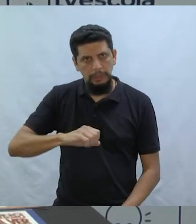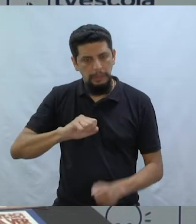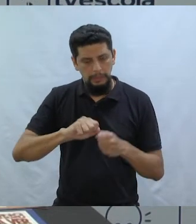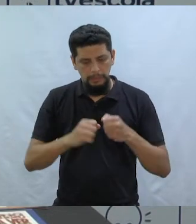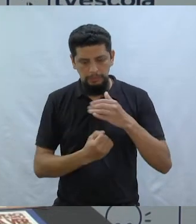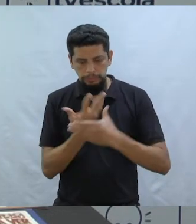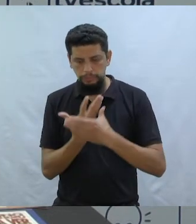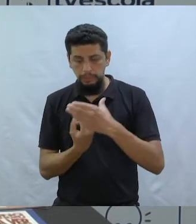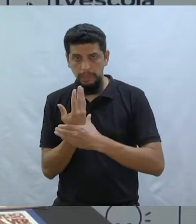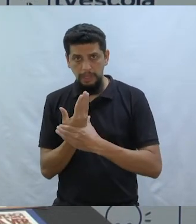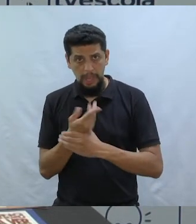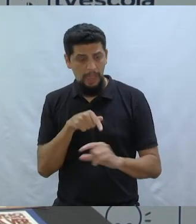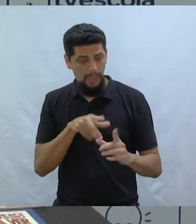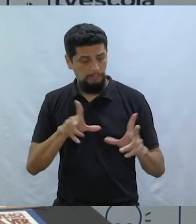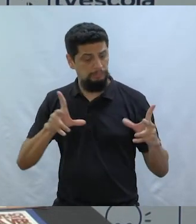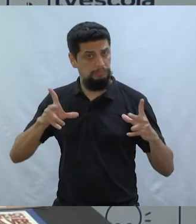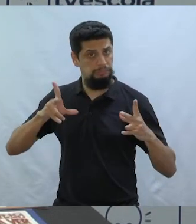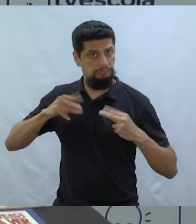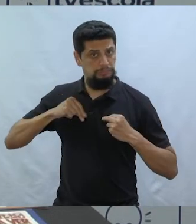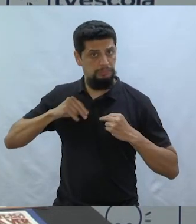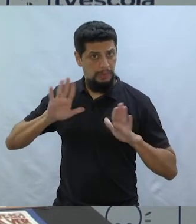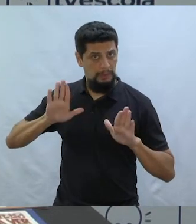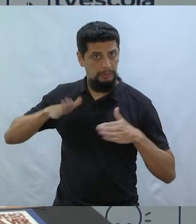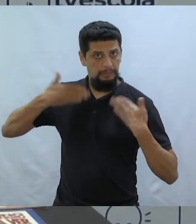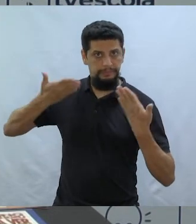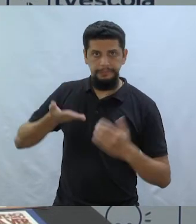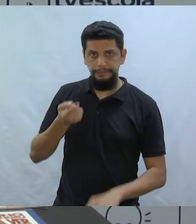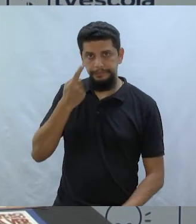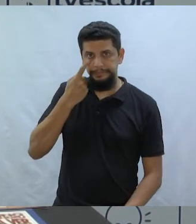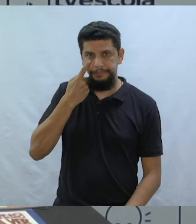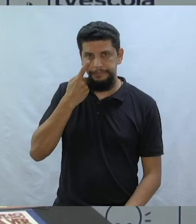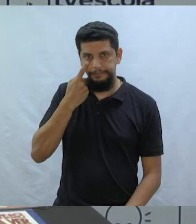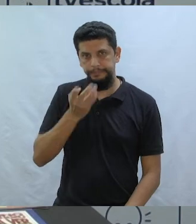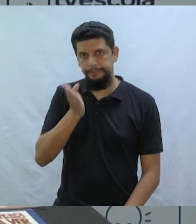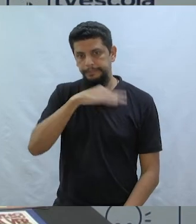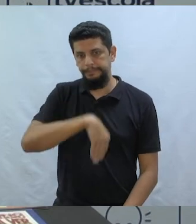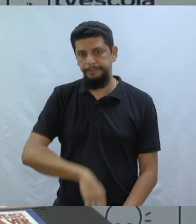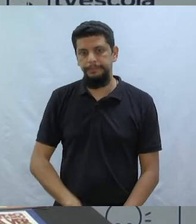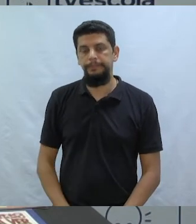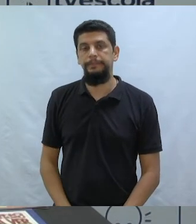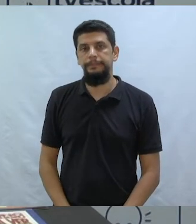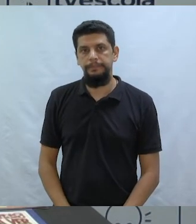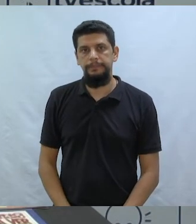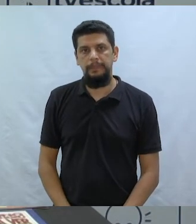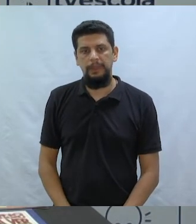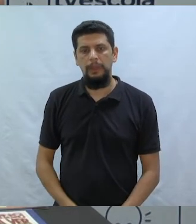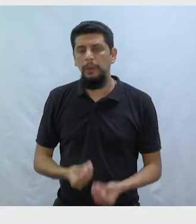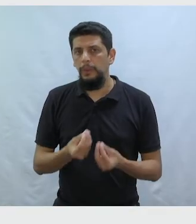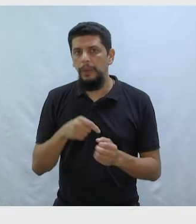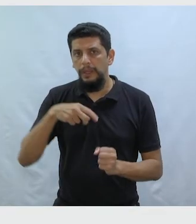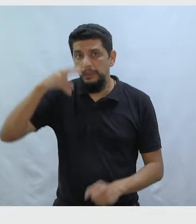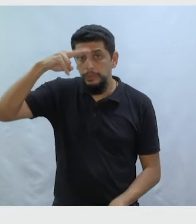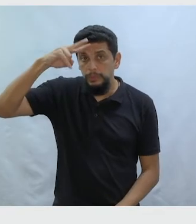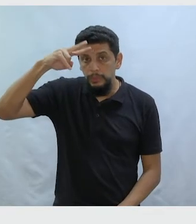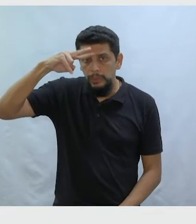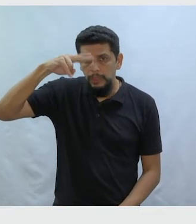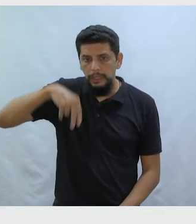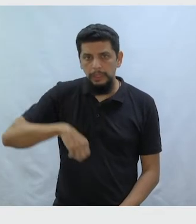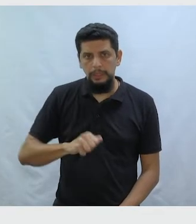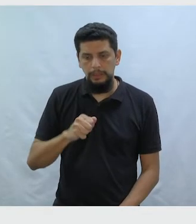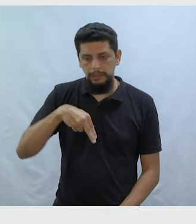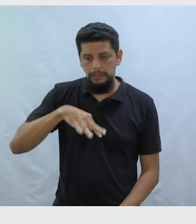aparecesse e o Pedrinho merece mesmo uma surpresa vamos descobrir que surpresa é essa Olha lá com essa história toda